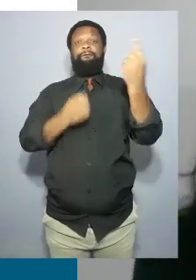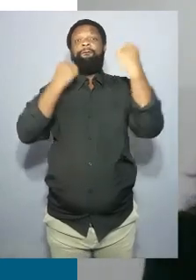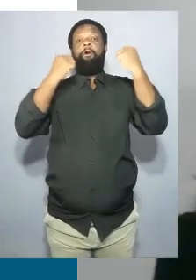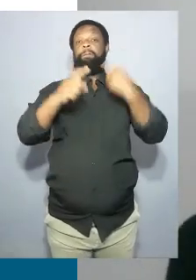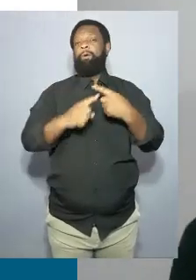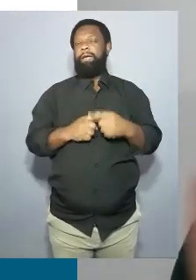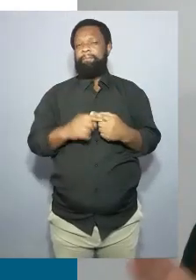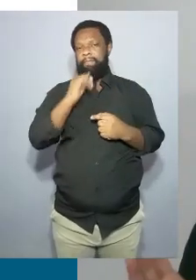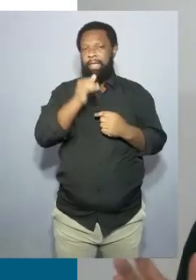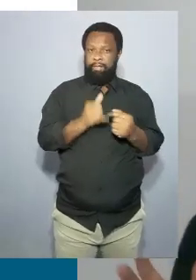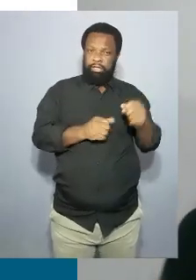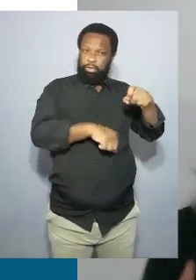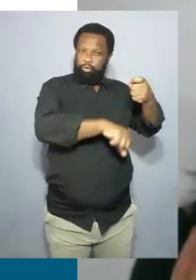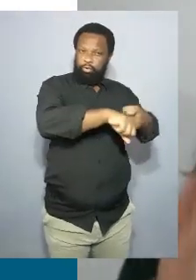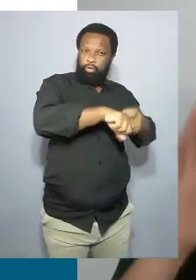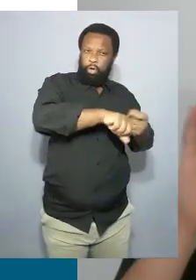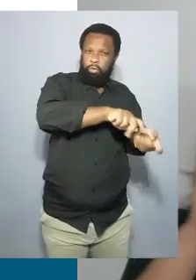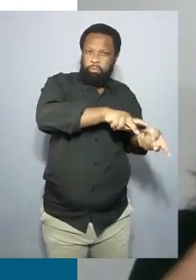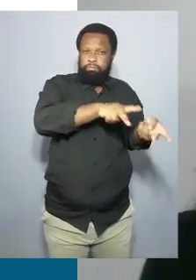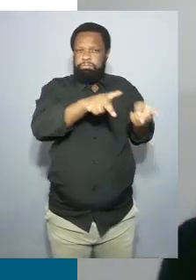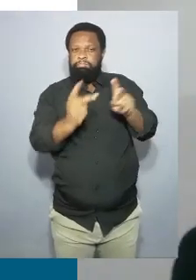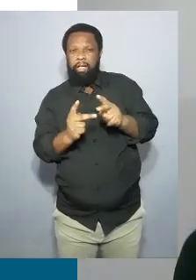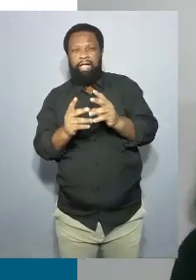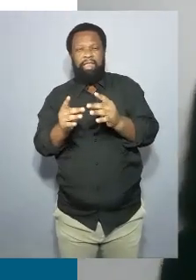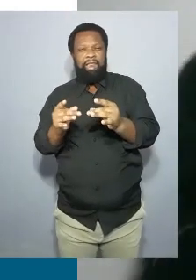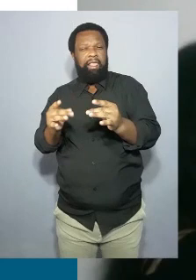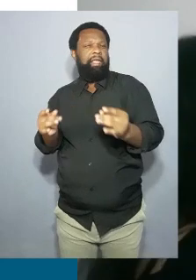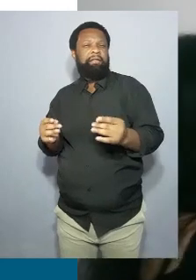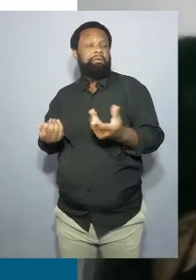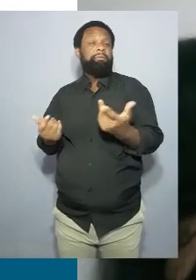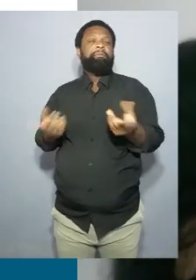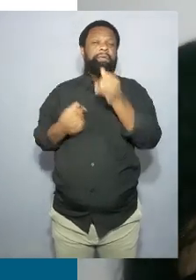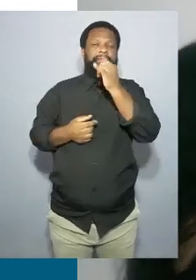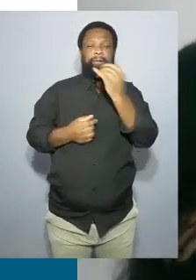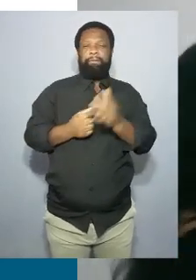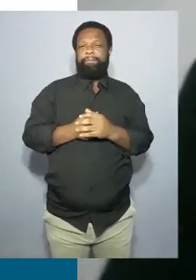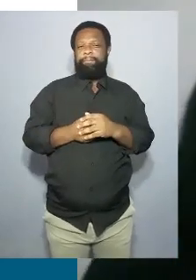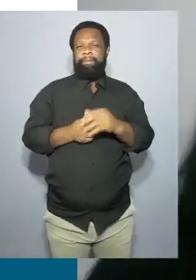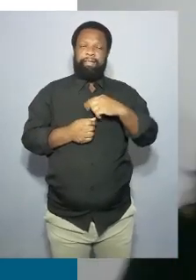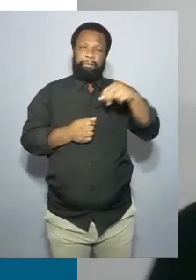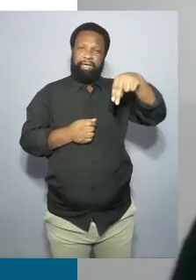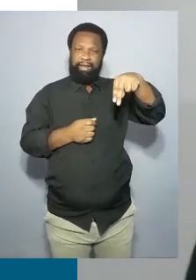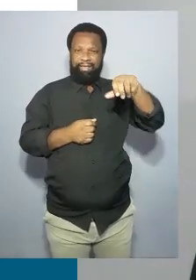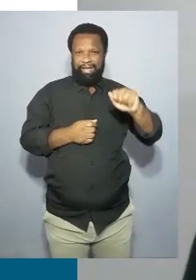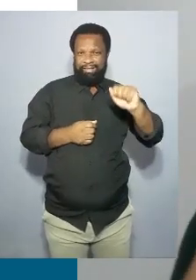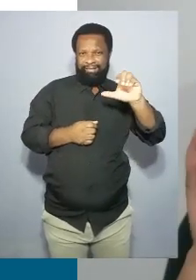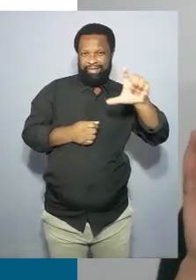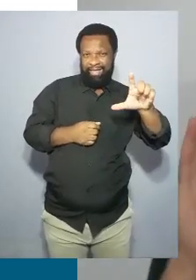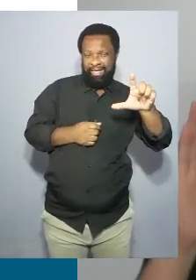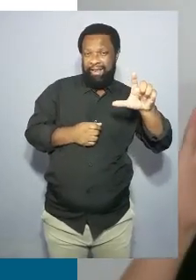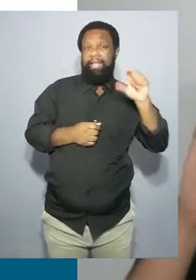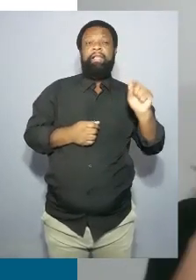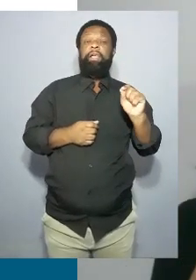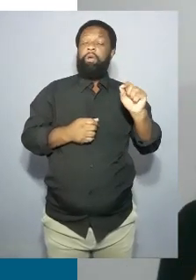de sólido para líquido, vamos imaginar que a gente tem um retículo do NaCl cúbico de face